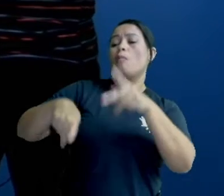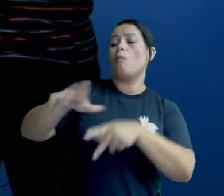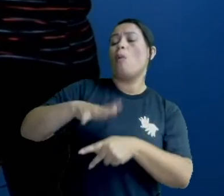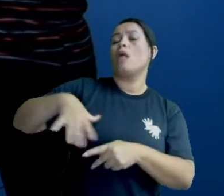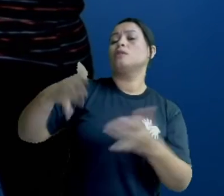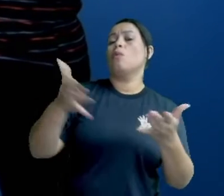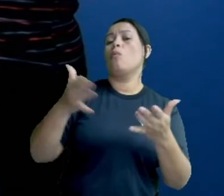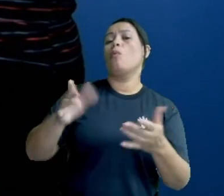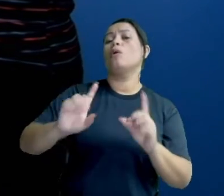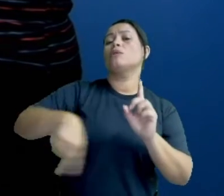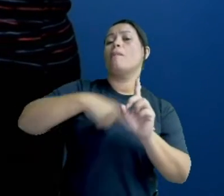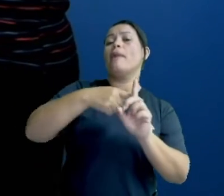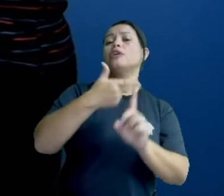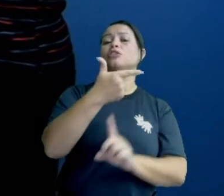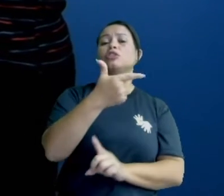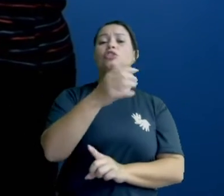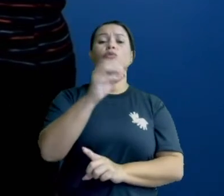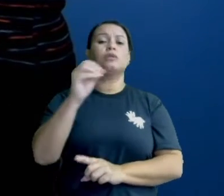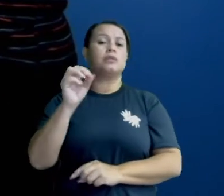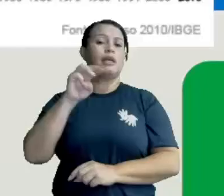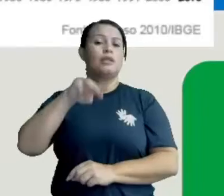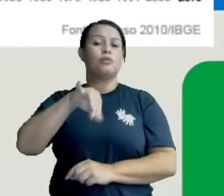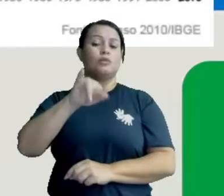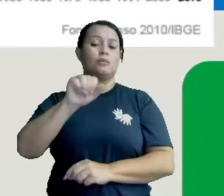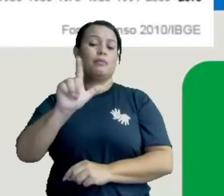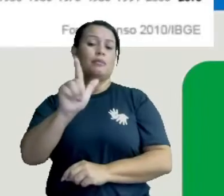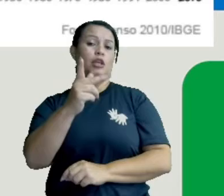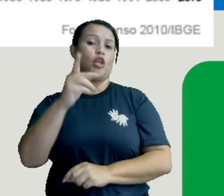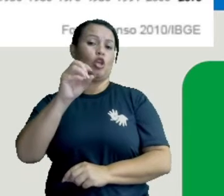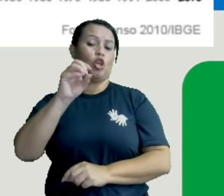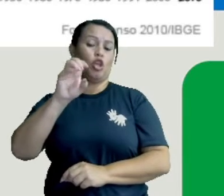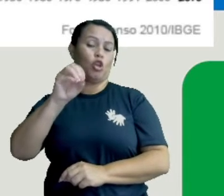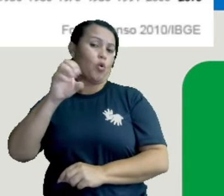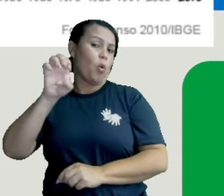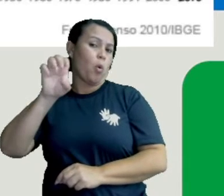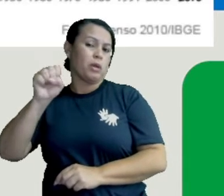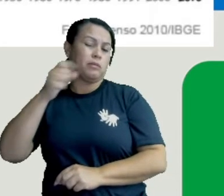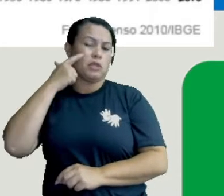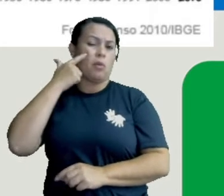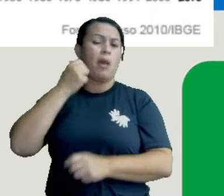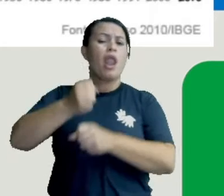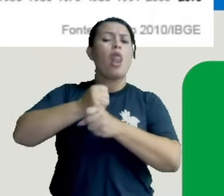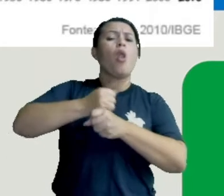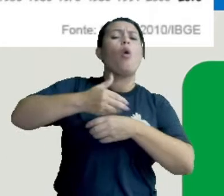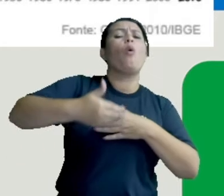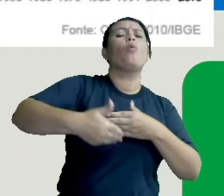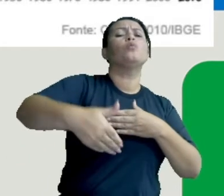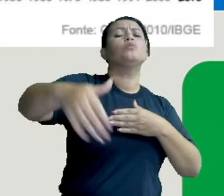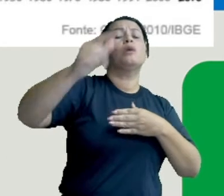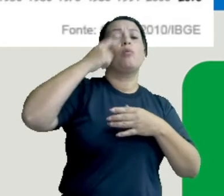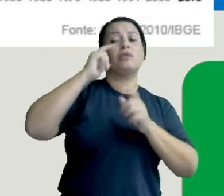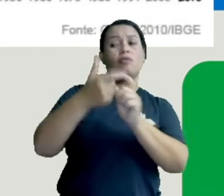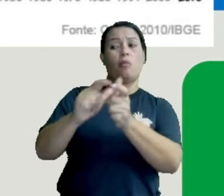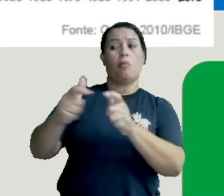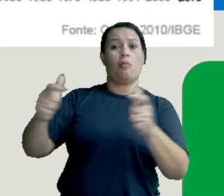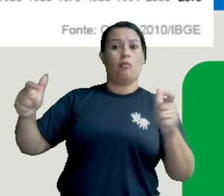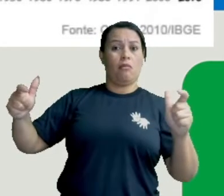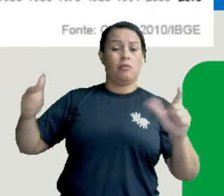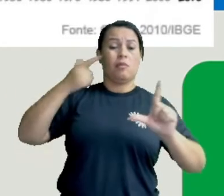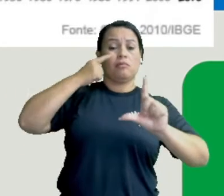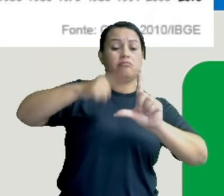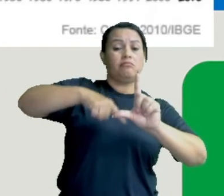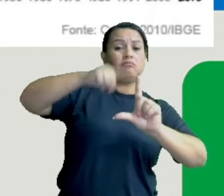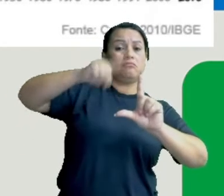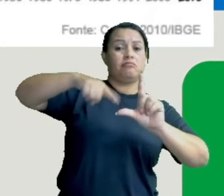mais de 200 milhões, como eu mencionei, e aí, ao longo do tempo, você vê aí como é que foi crescendo a nossa população, né? Desde a década